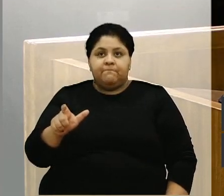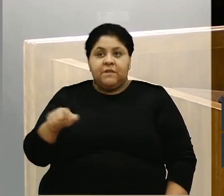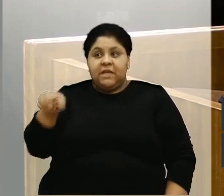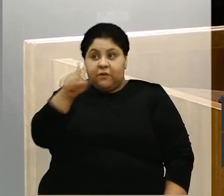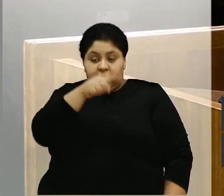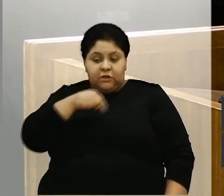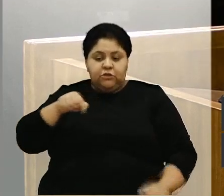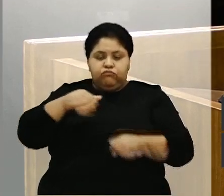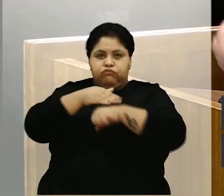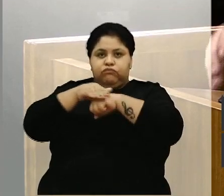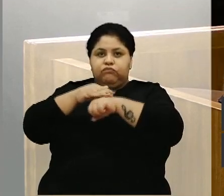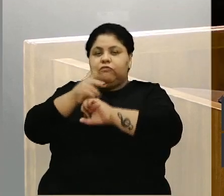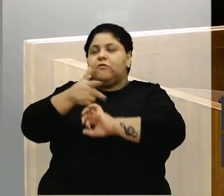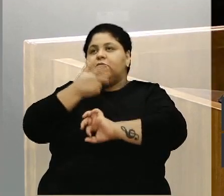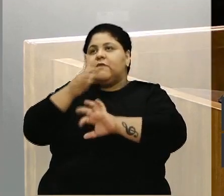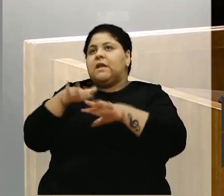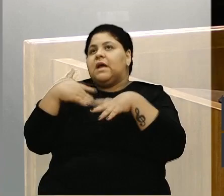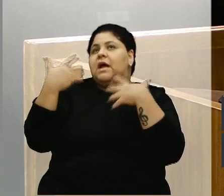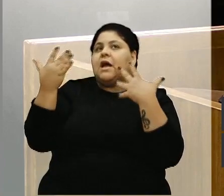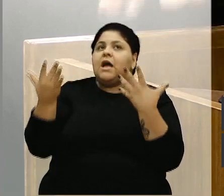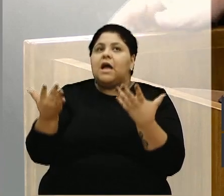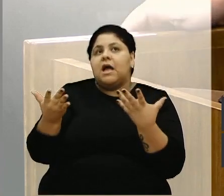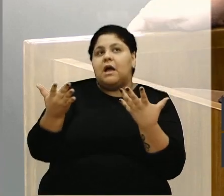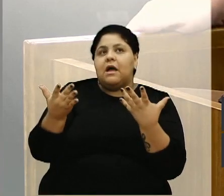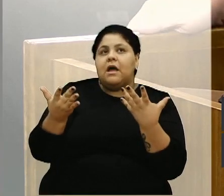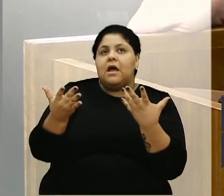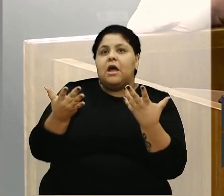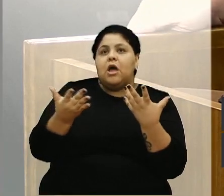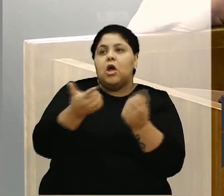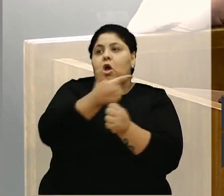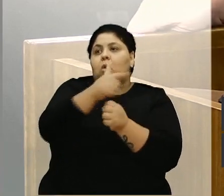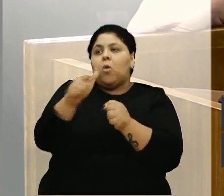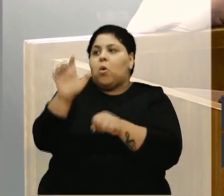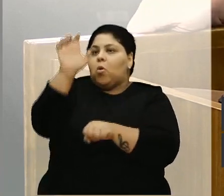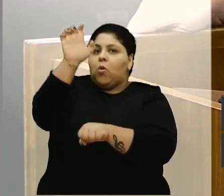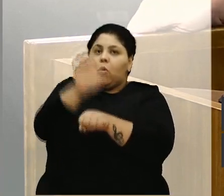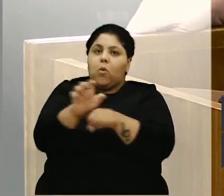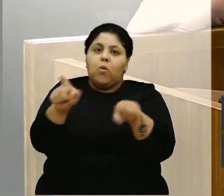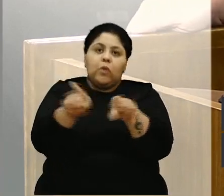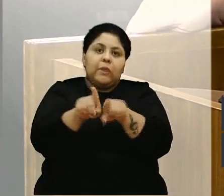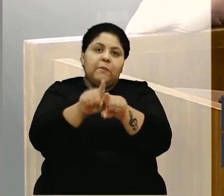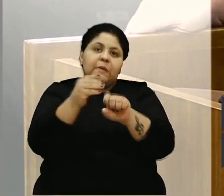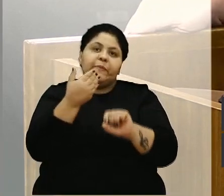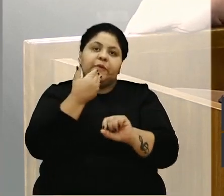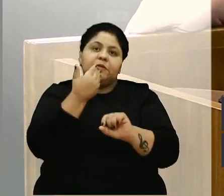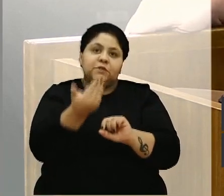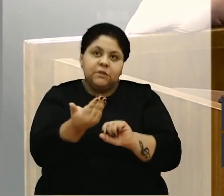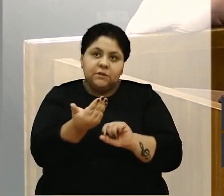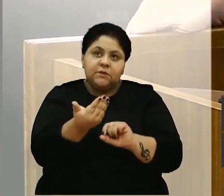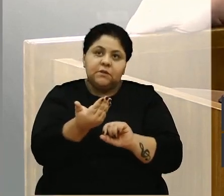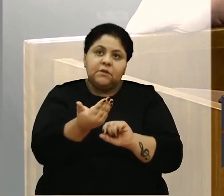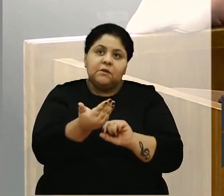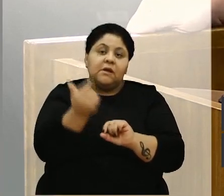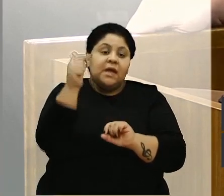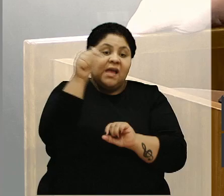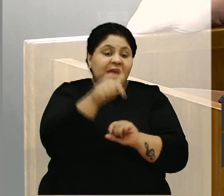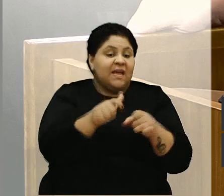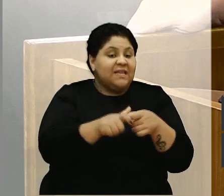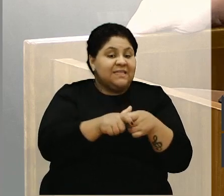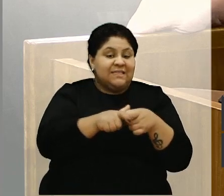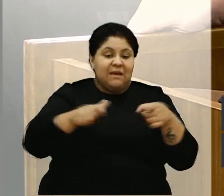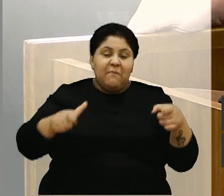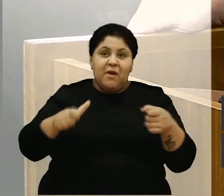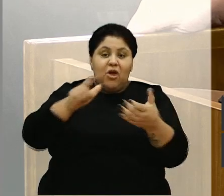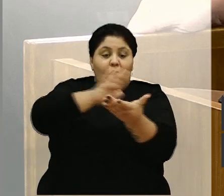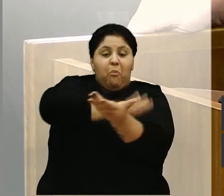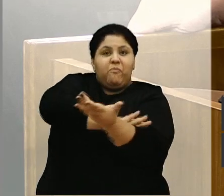conversa, acaba dizendo: mas se talvez outro estado também vai pedir. Esta é a maior tragédia